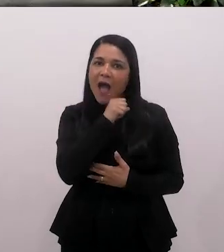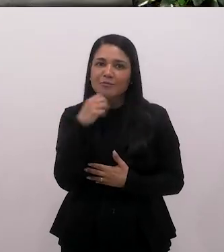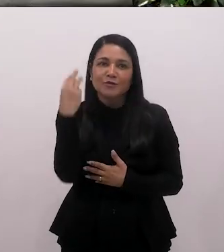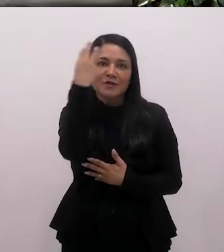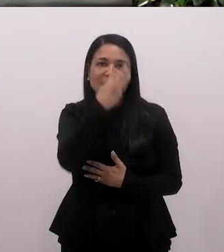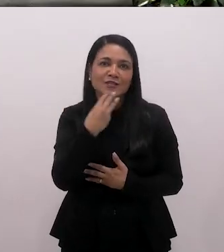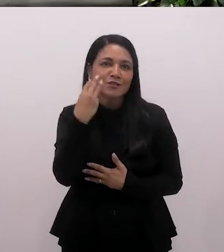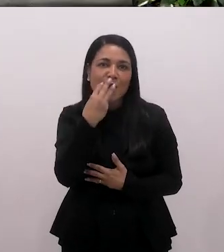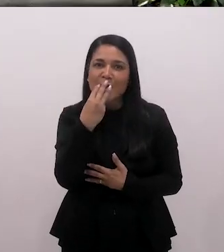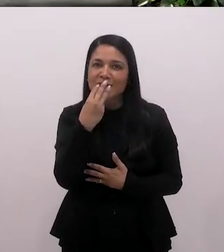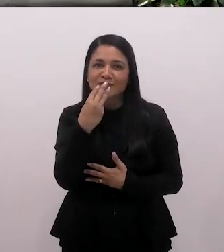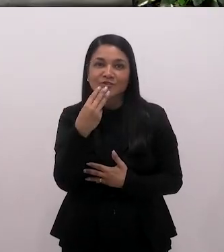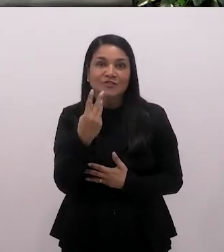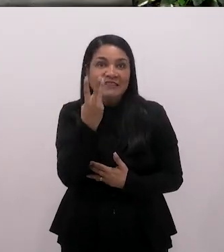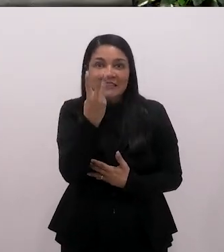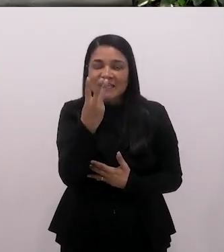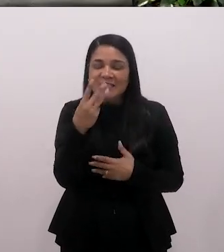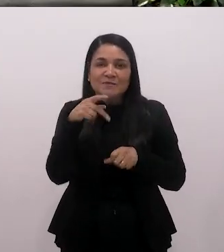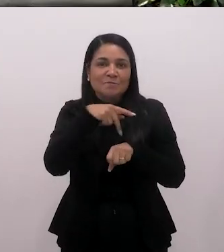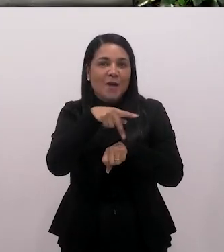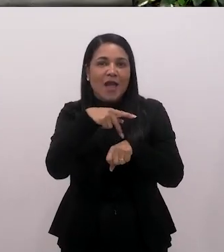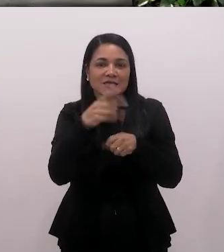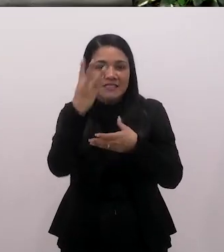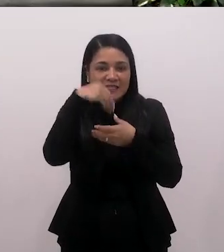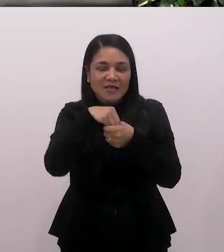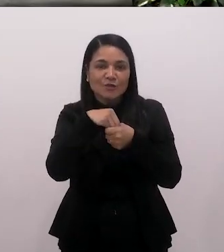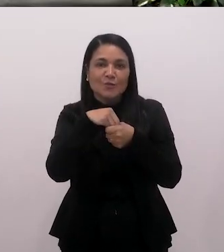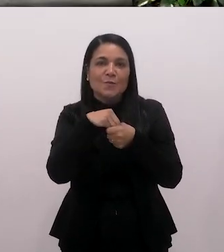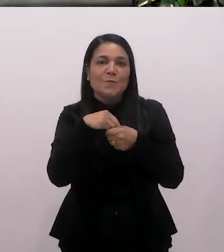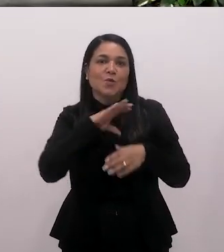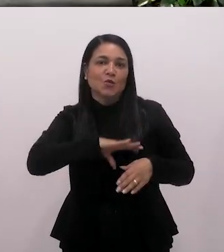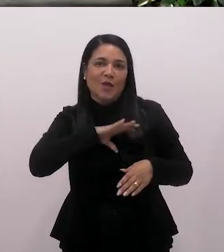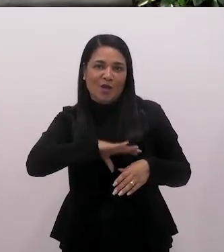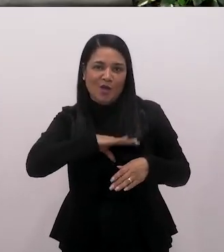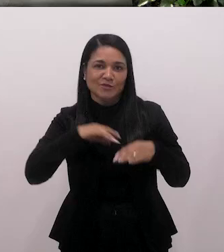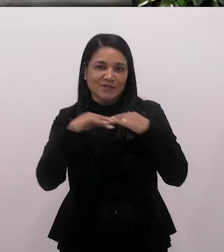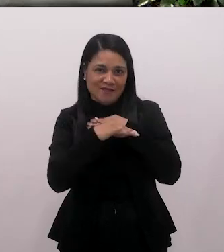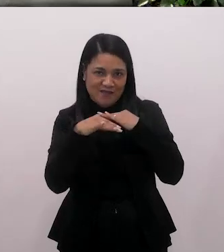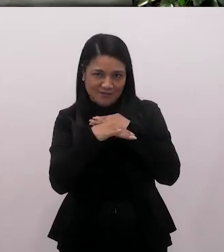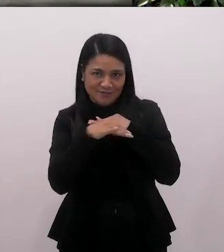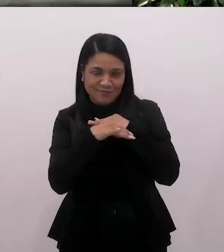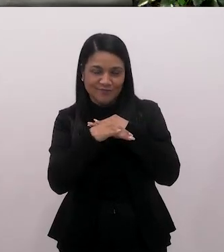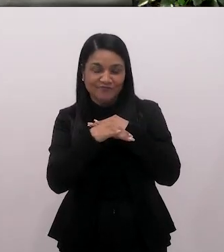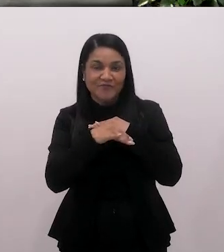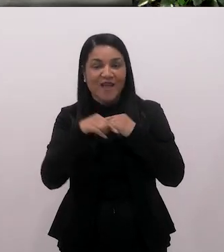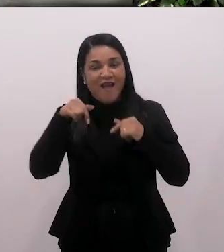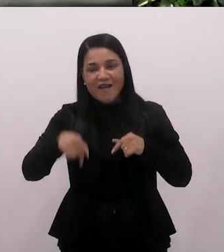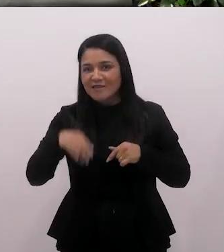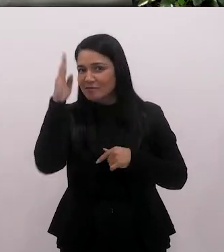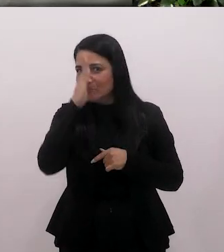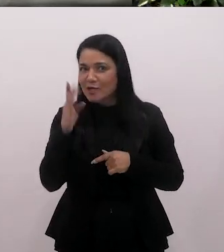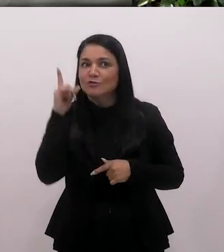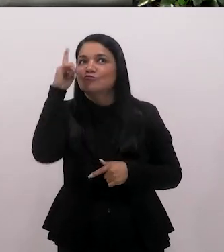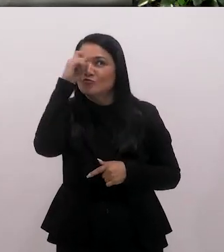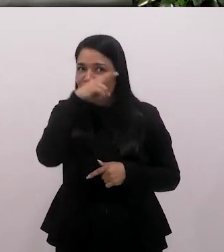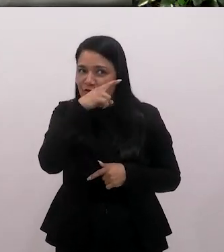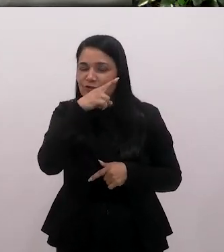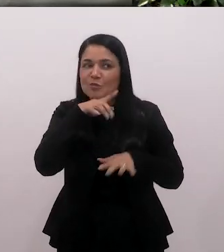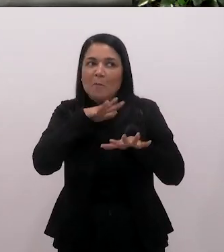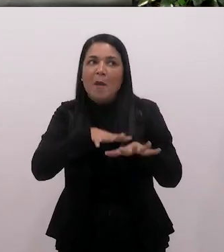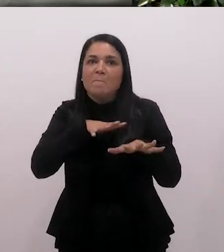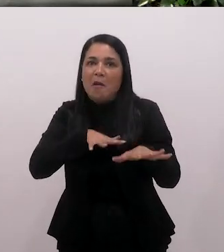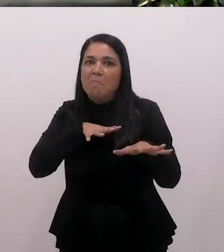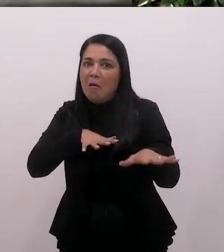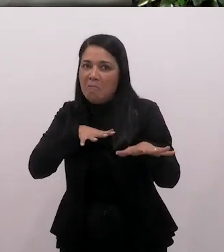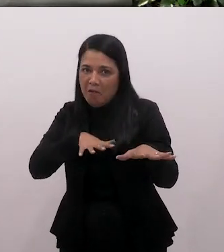horas, você às vezes não consegue chegar a Niterói. É verdade. Na hora do rush. É verdade. Então, A depender da hora, você é isso, não na hora chega do rush mesmo.